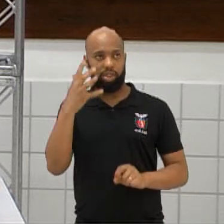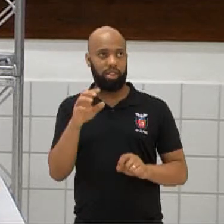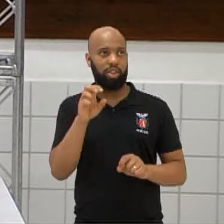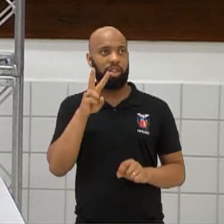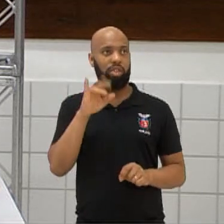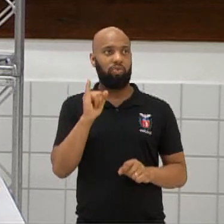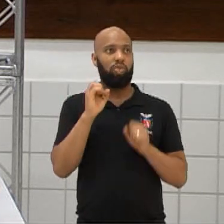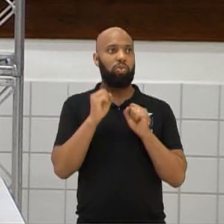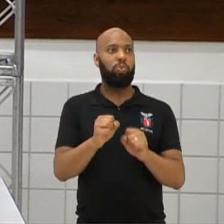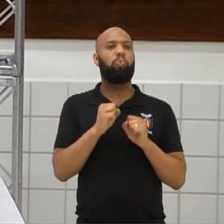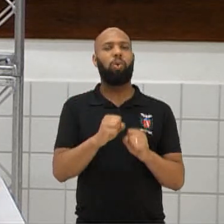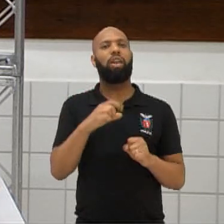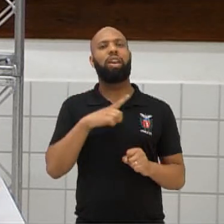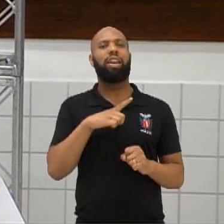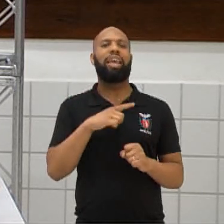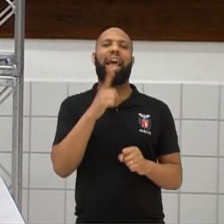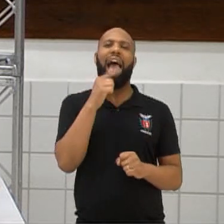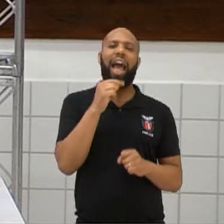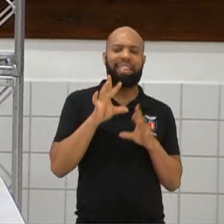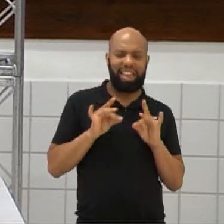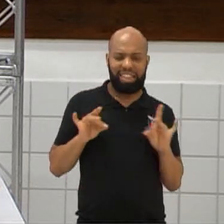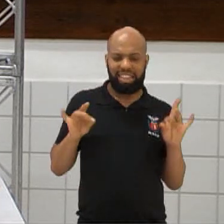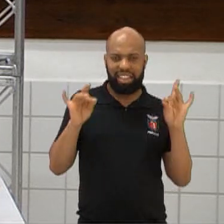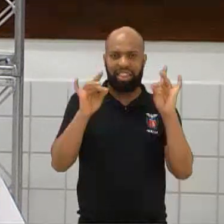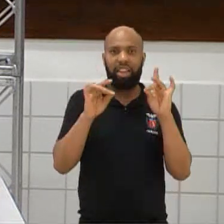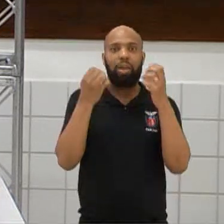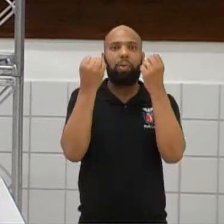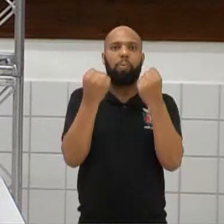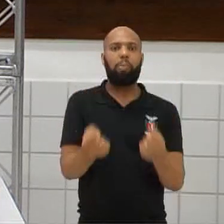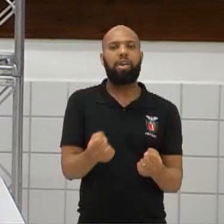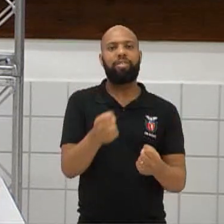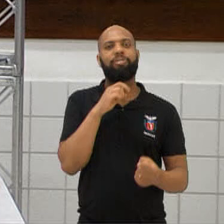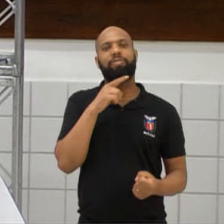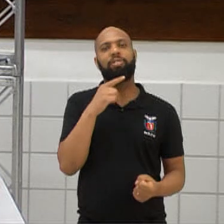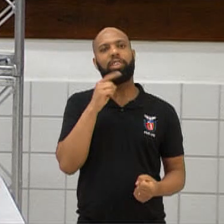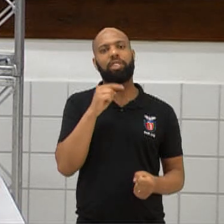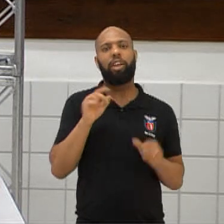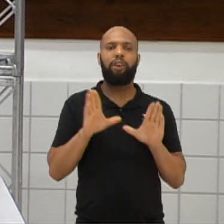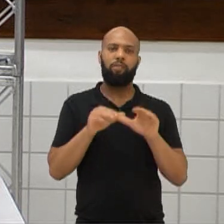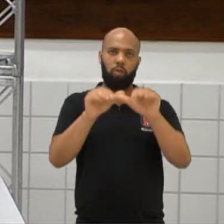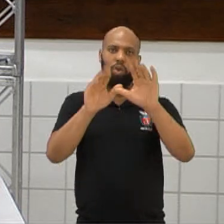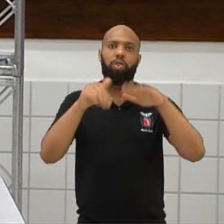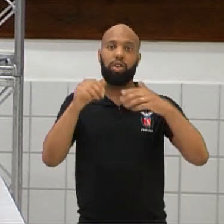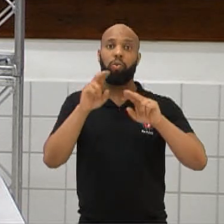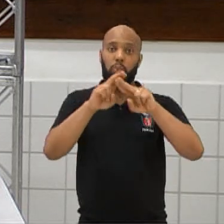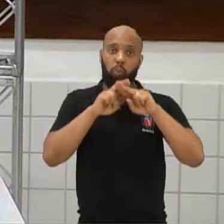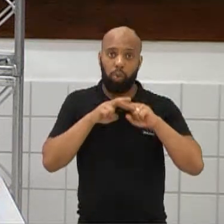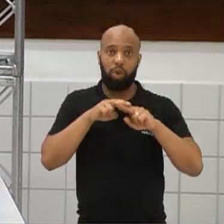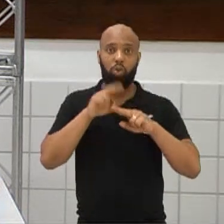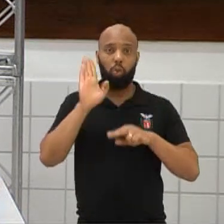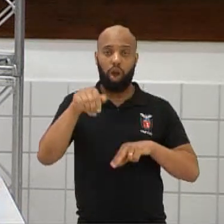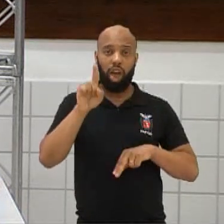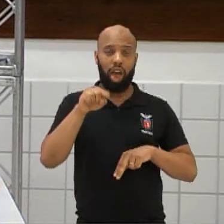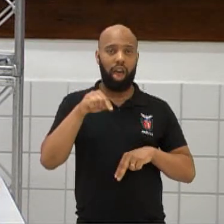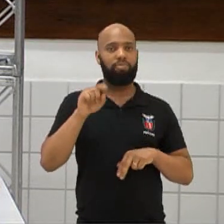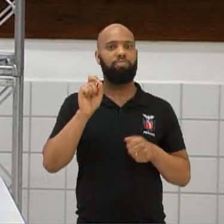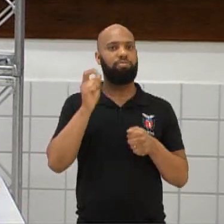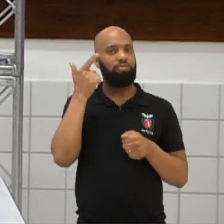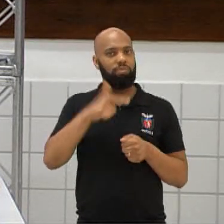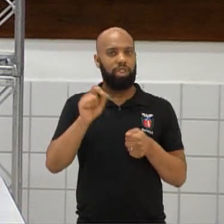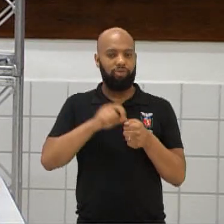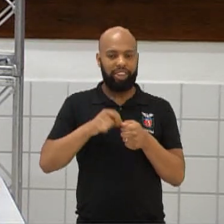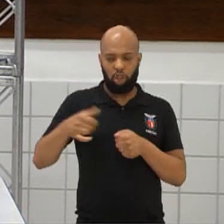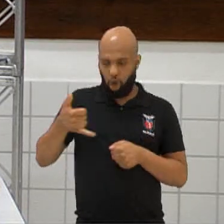exemplo, elas podem voltar totalmente encharcadas de água, aumentando o peso e impedindo que essa ave voe. Tá? Então, essa glândula uropigial é importante